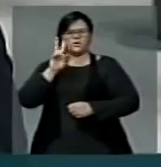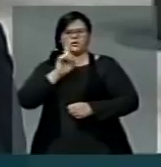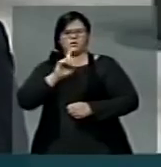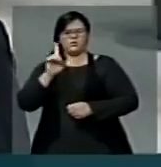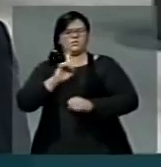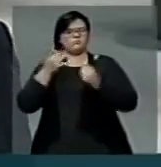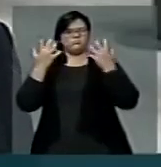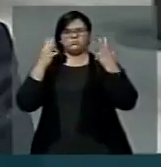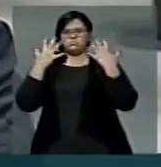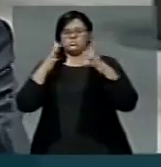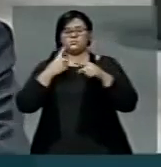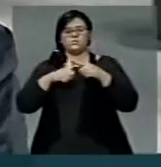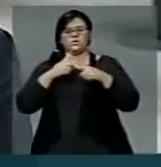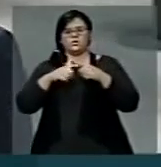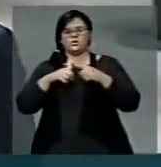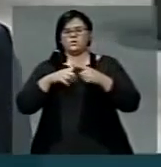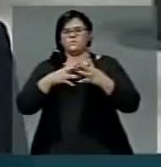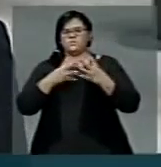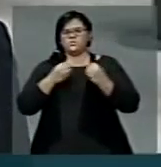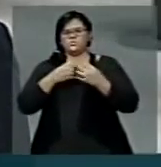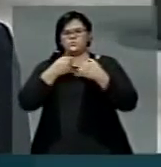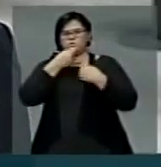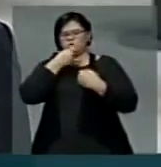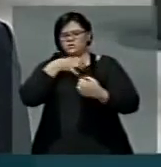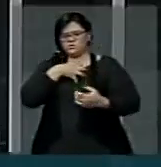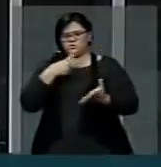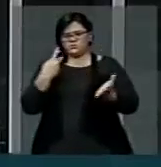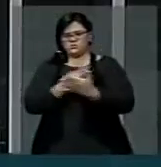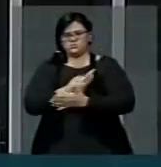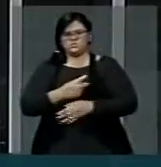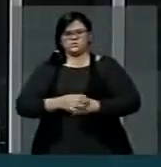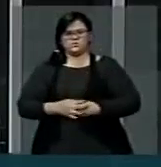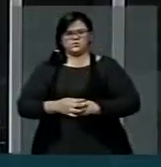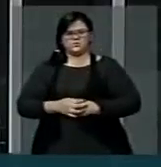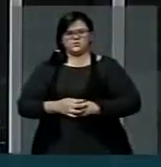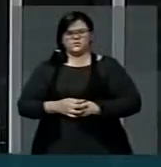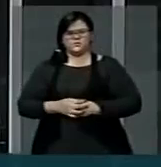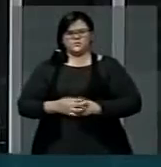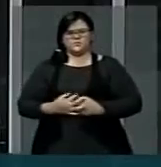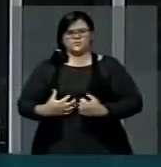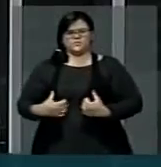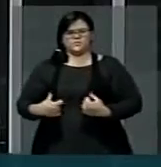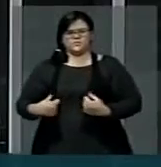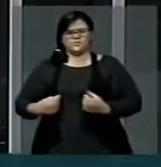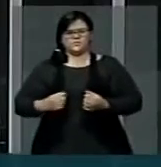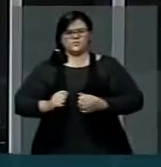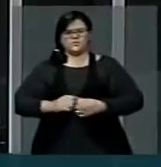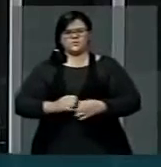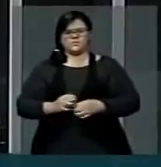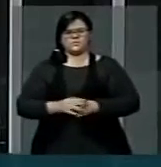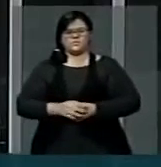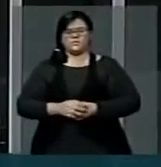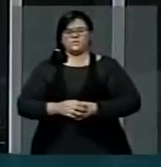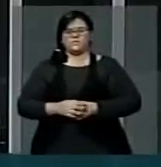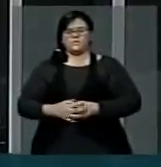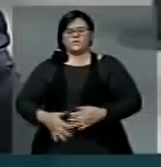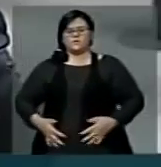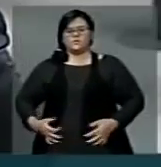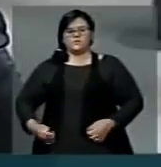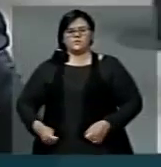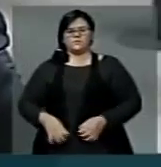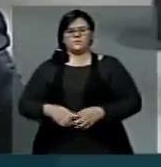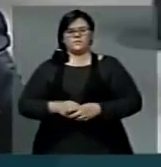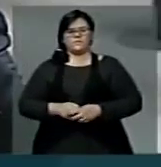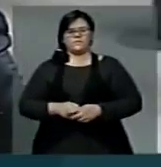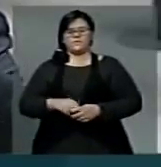daquela, que é praticamente coincide com a sua própria vida, né, que é massacre de Patinga, 12 Minas. Patinga